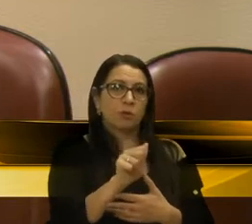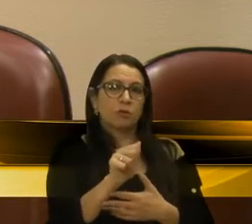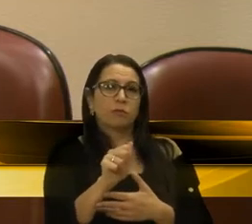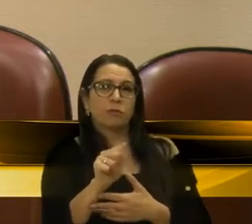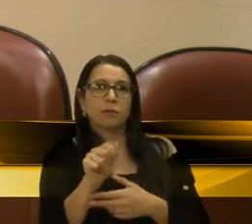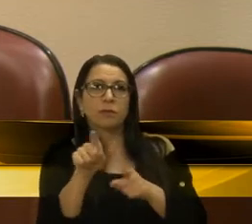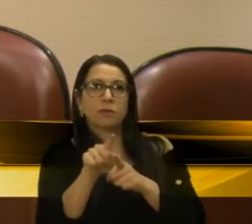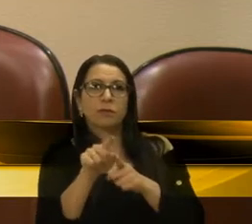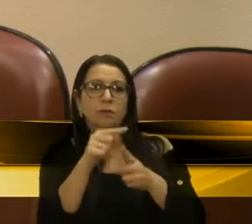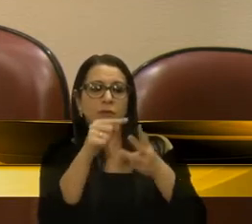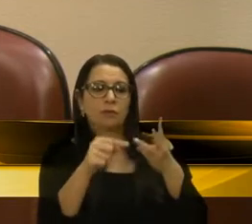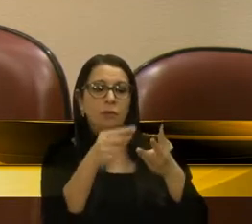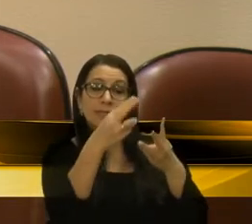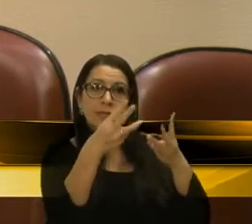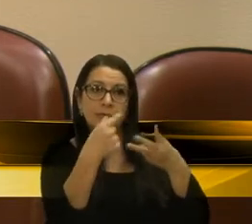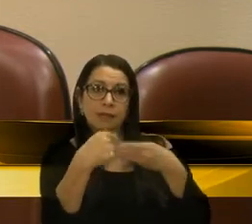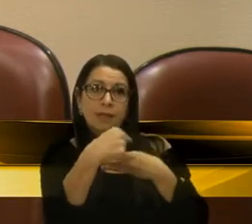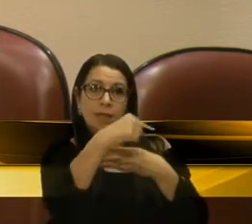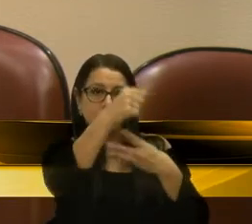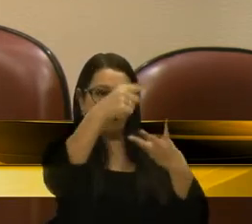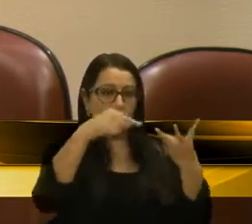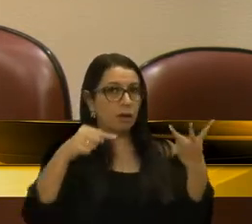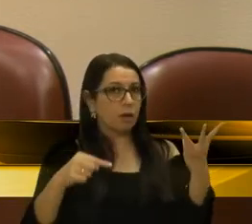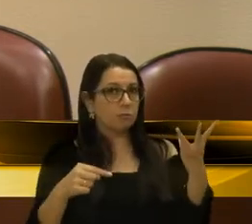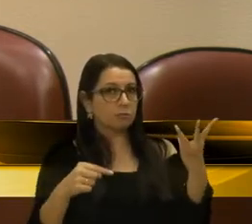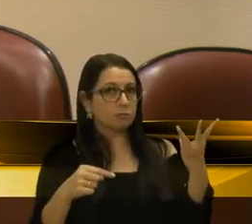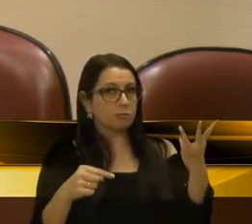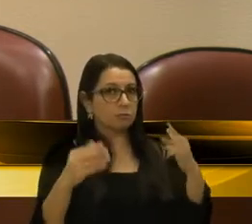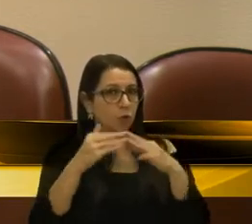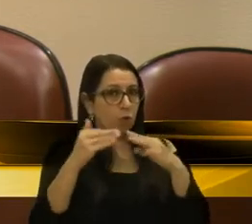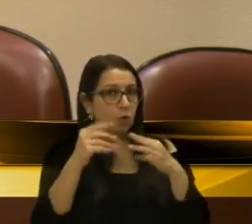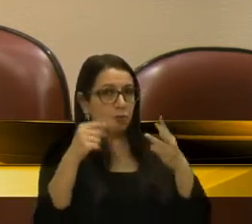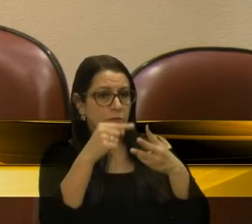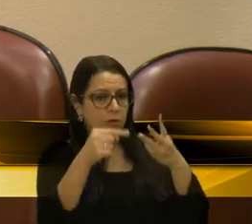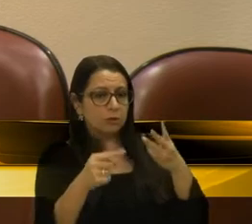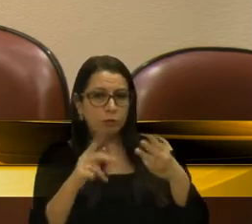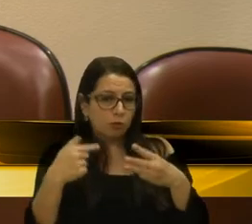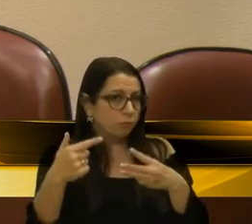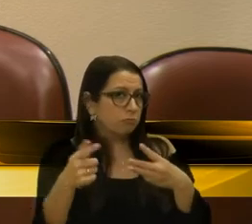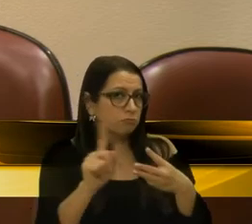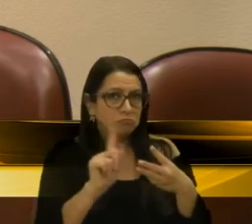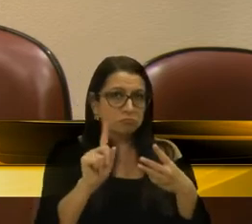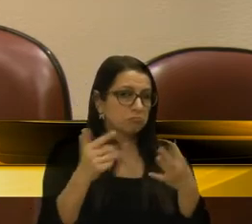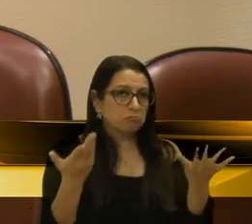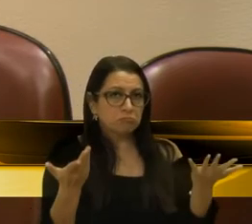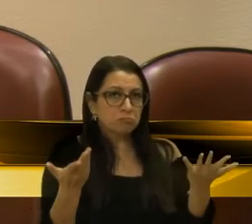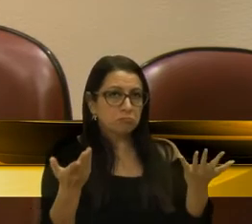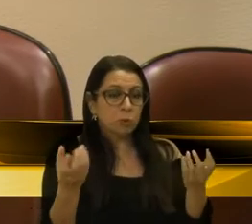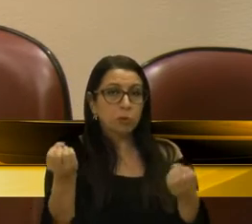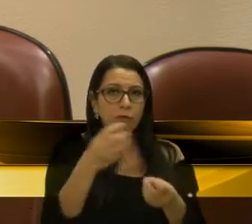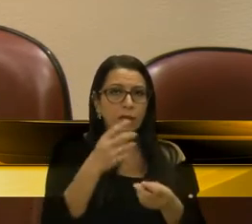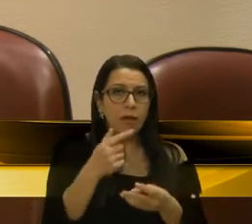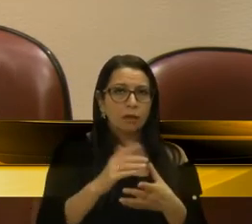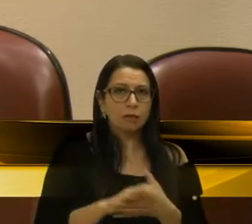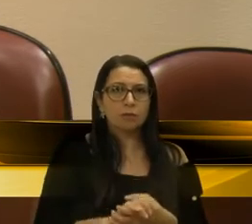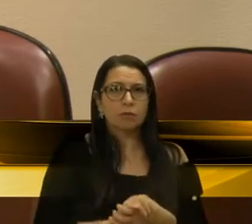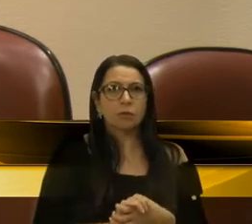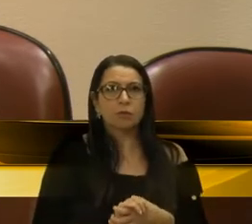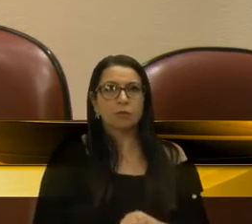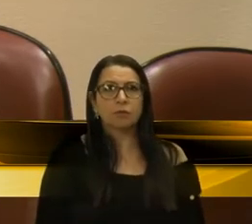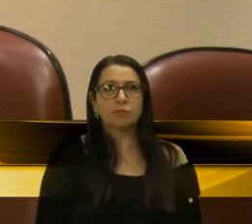e Little Rock. Como é que está? Se isso está em andamento, não está? Se tem alguma novidade sobre isso?